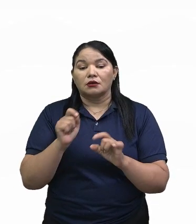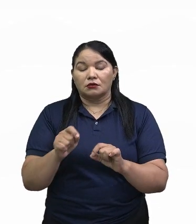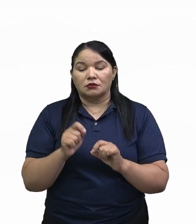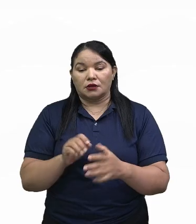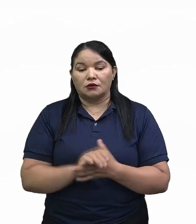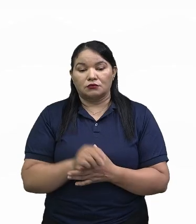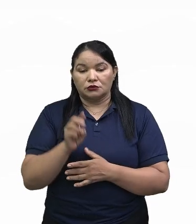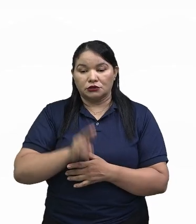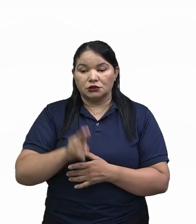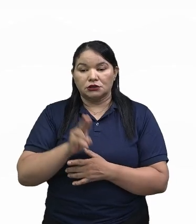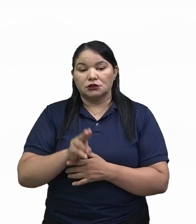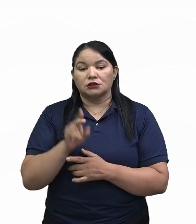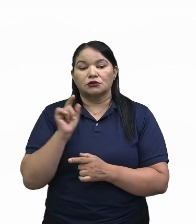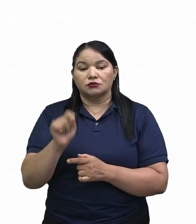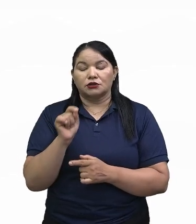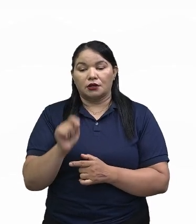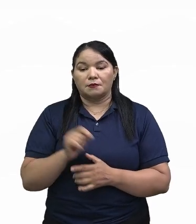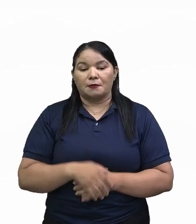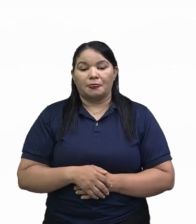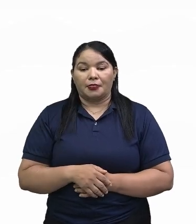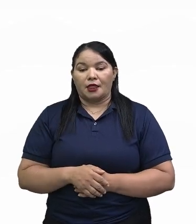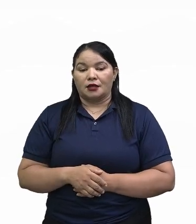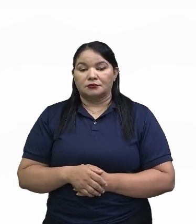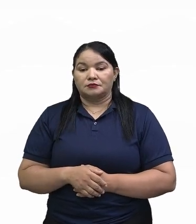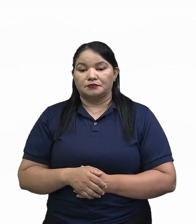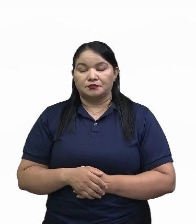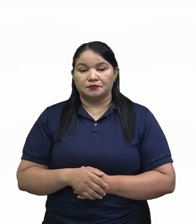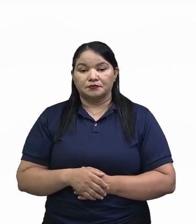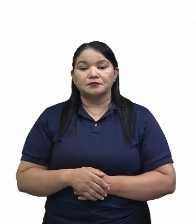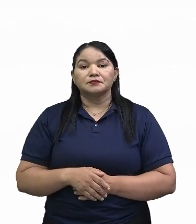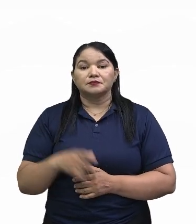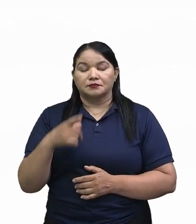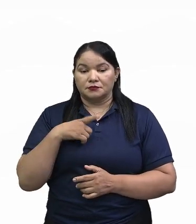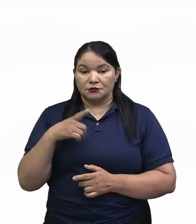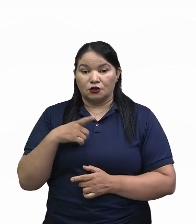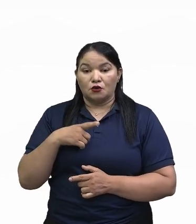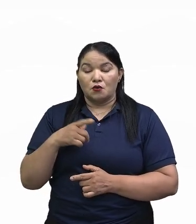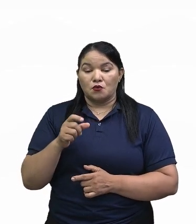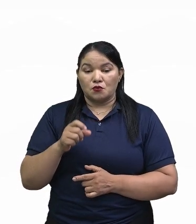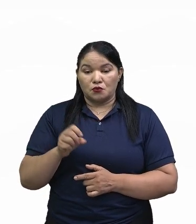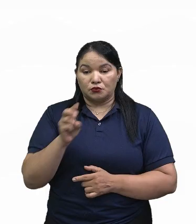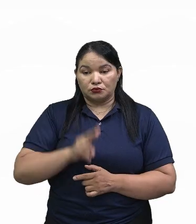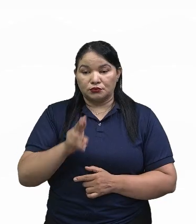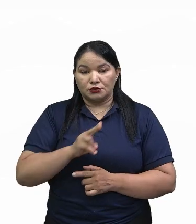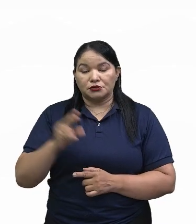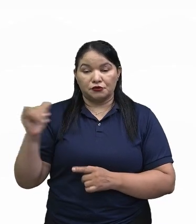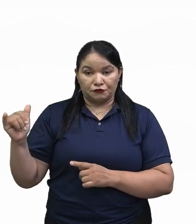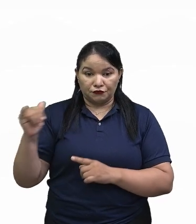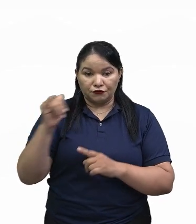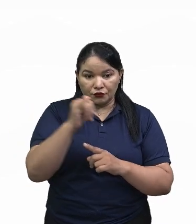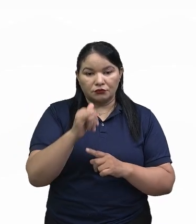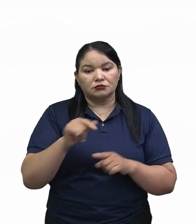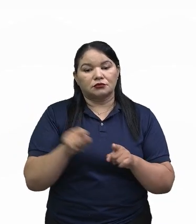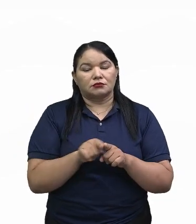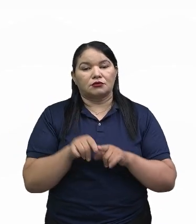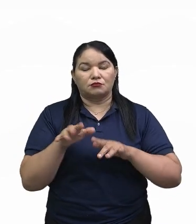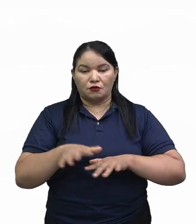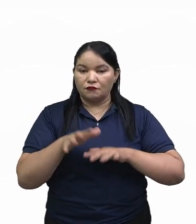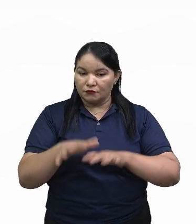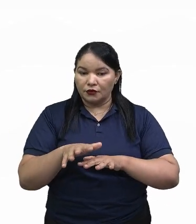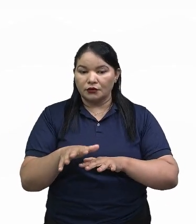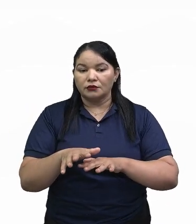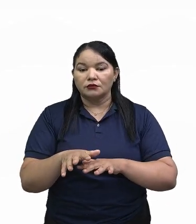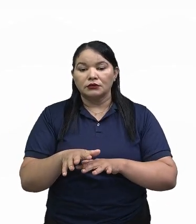utilização, inclusive, né, de aviões nesse movimento. Então, a repressão